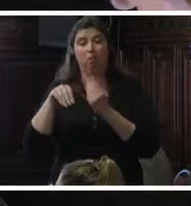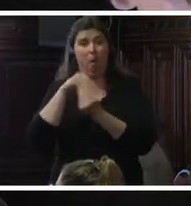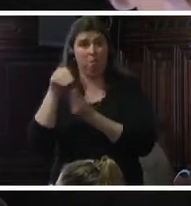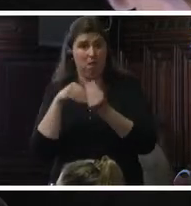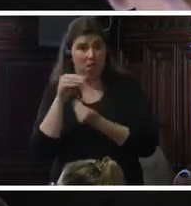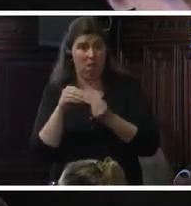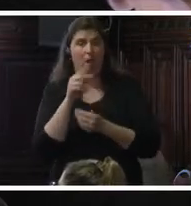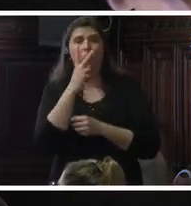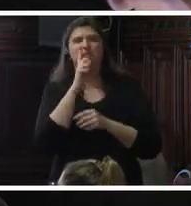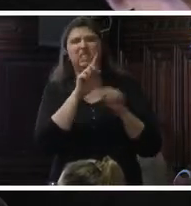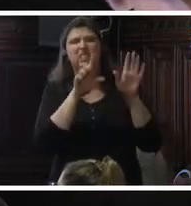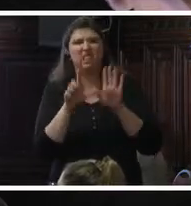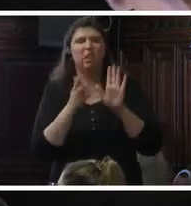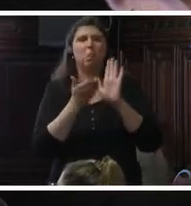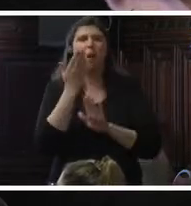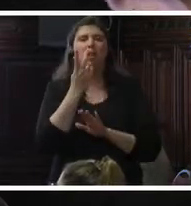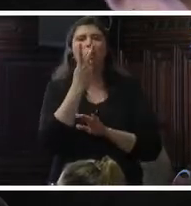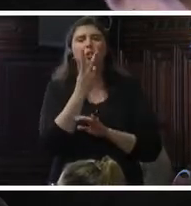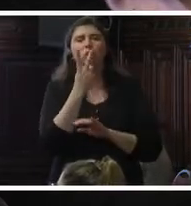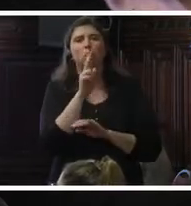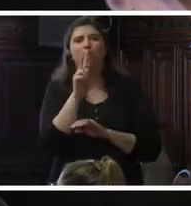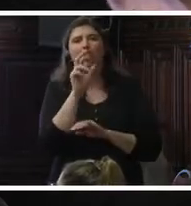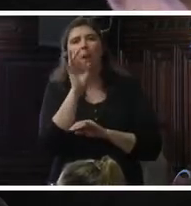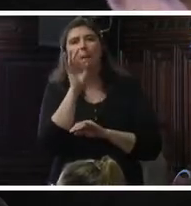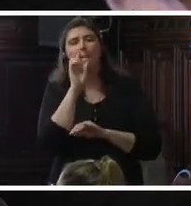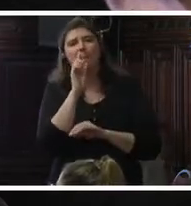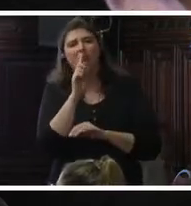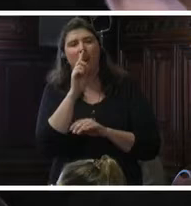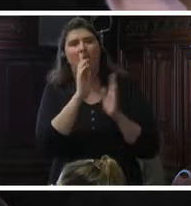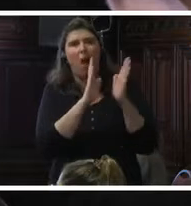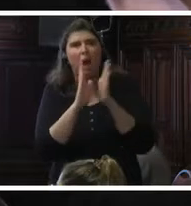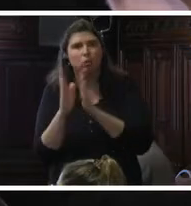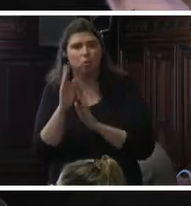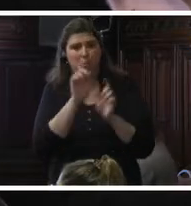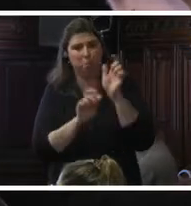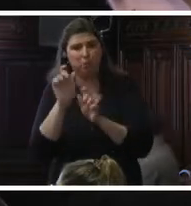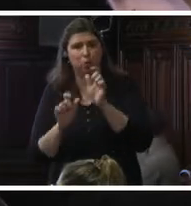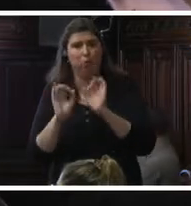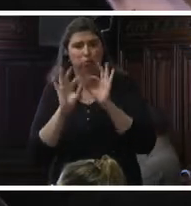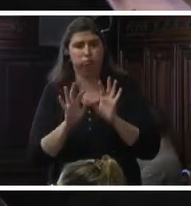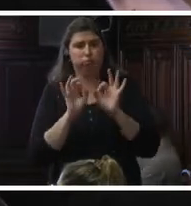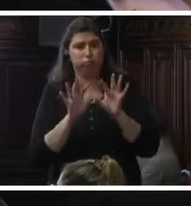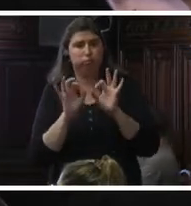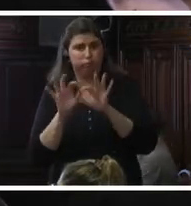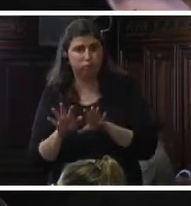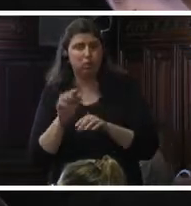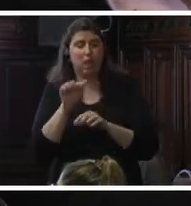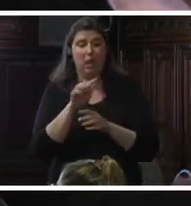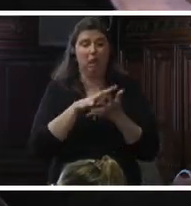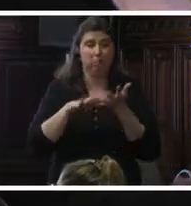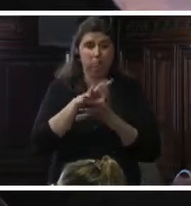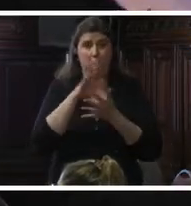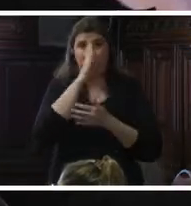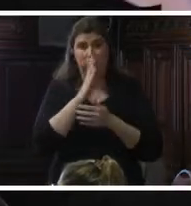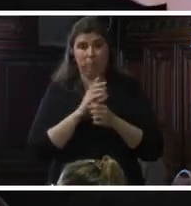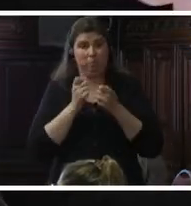220 mil casos de pessoas infectadas com o vírus Zika. O cenário brasileiro revela a magnitude dos problemas